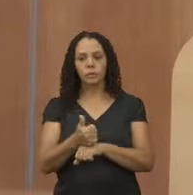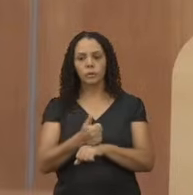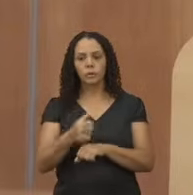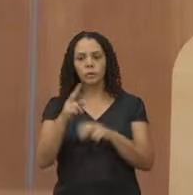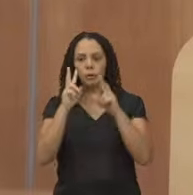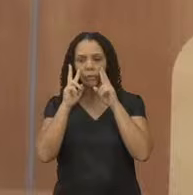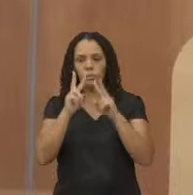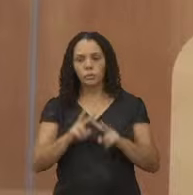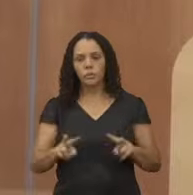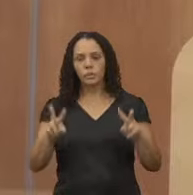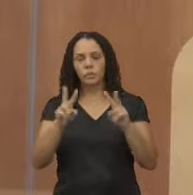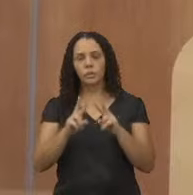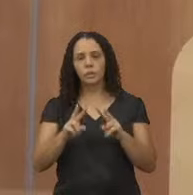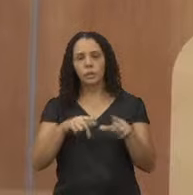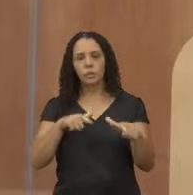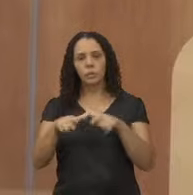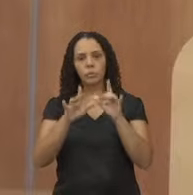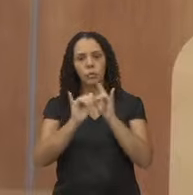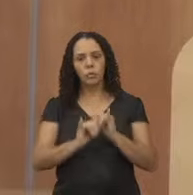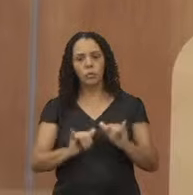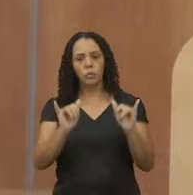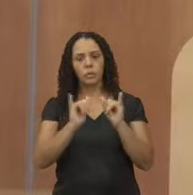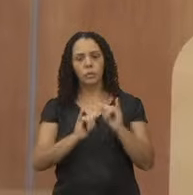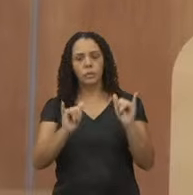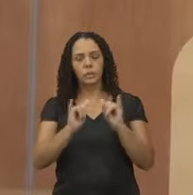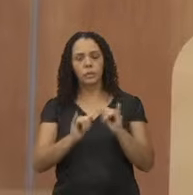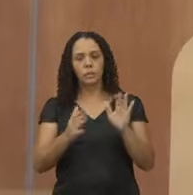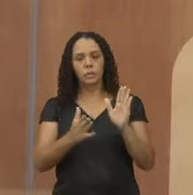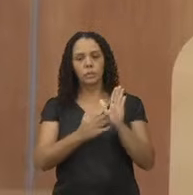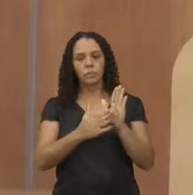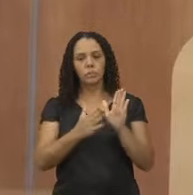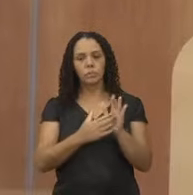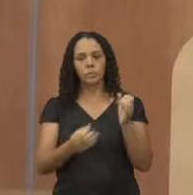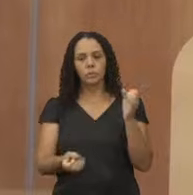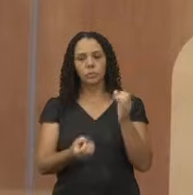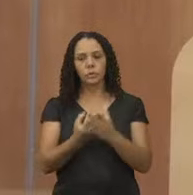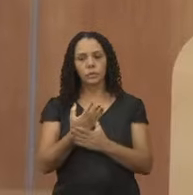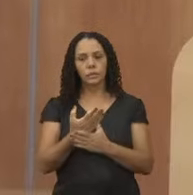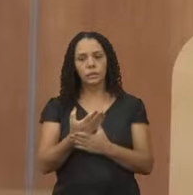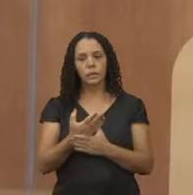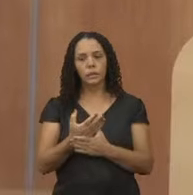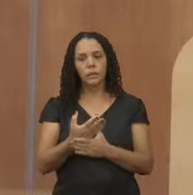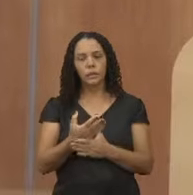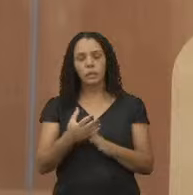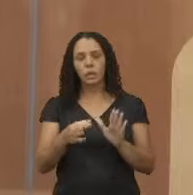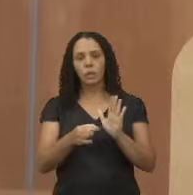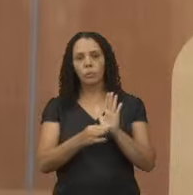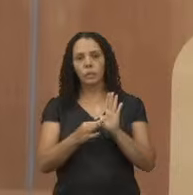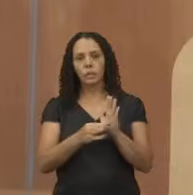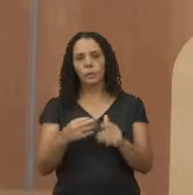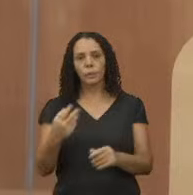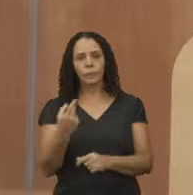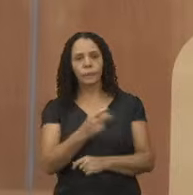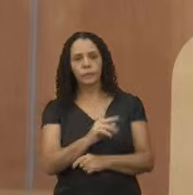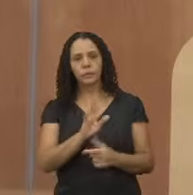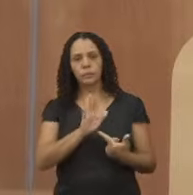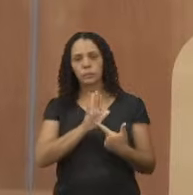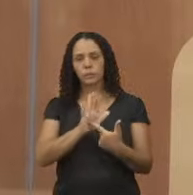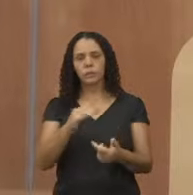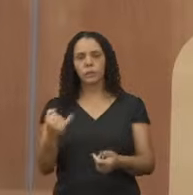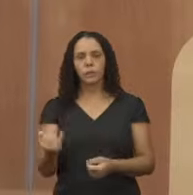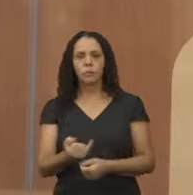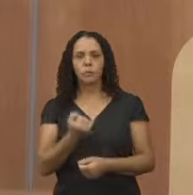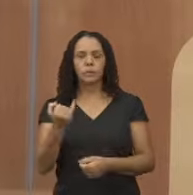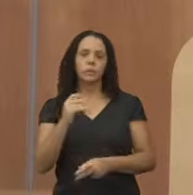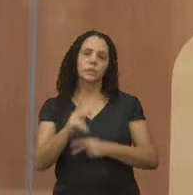visual e publicitário Coic. Ou seja, essa propositura surgiu a partir de sua sugestão, demonstrando a relevância da